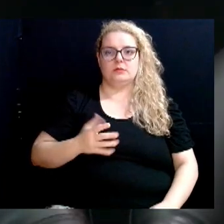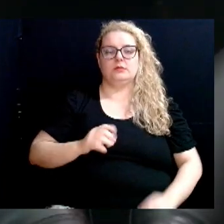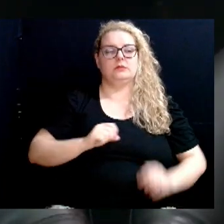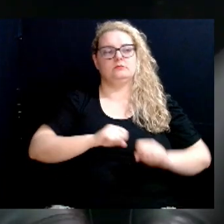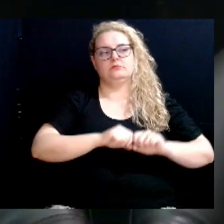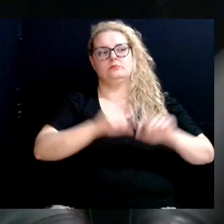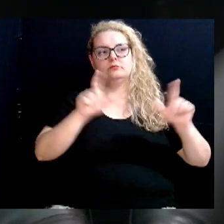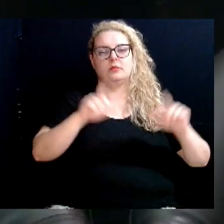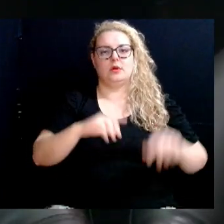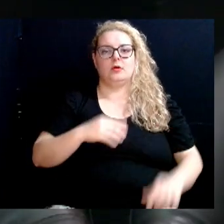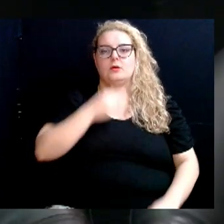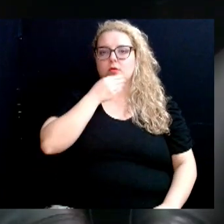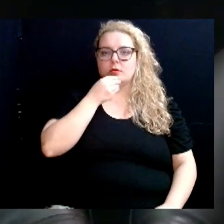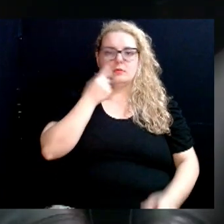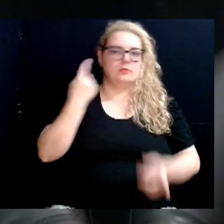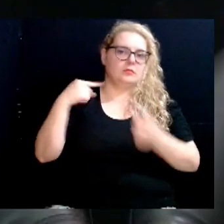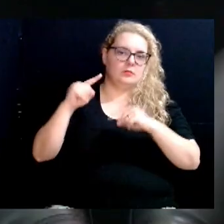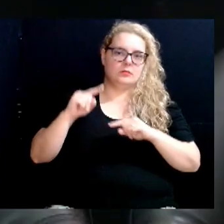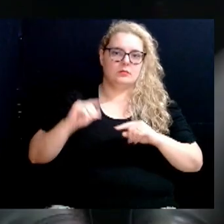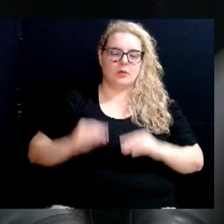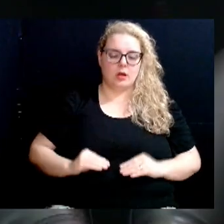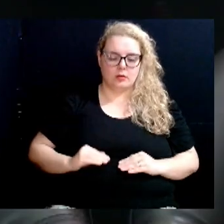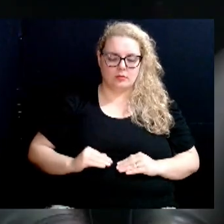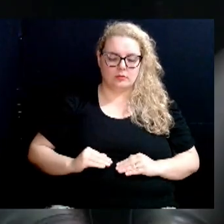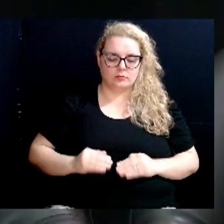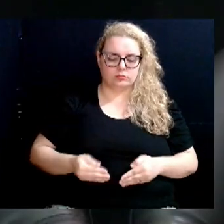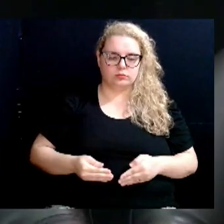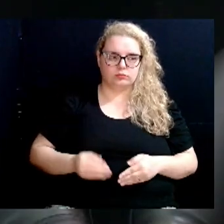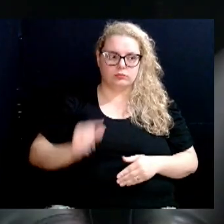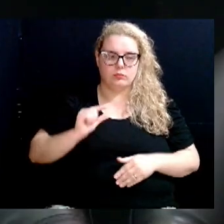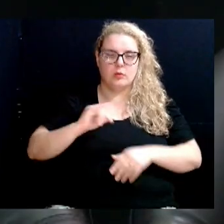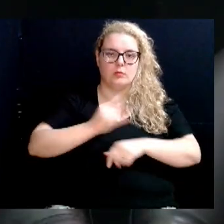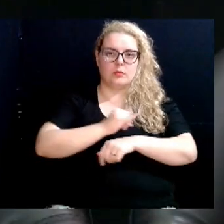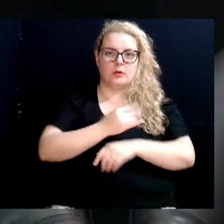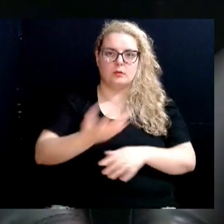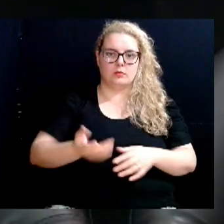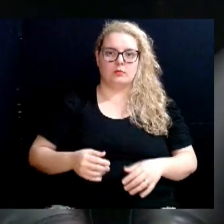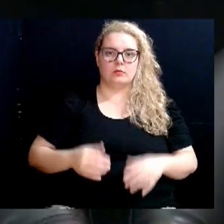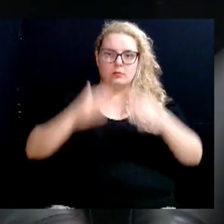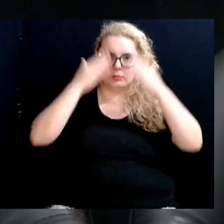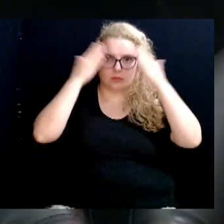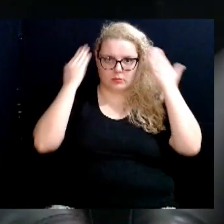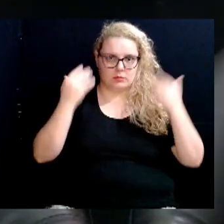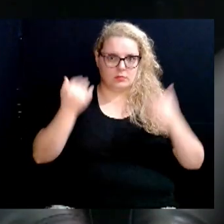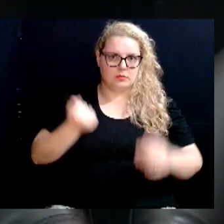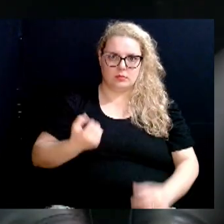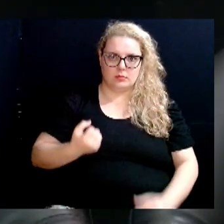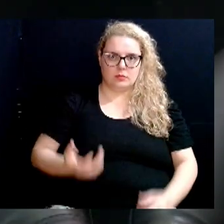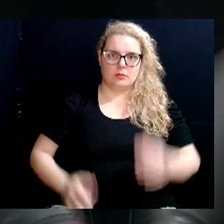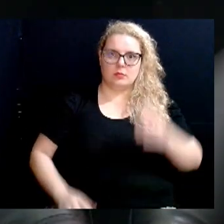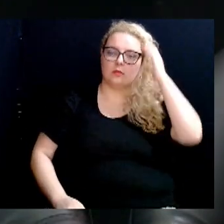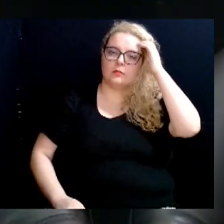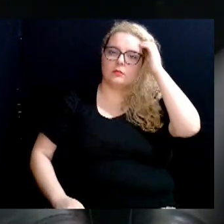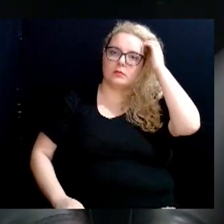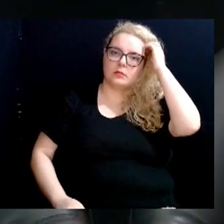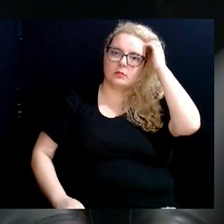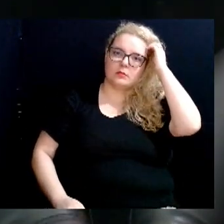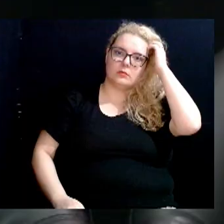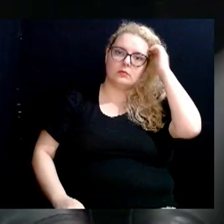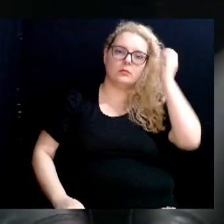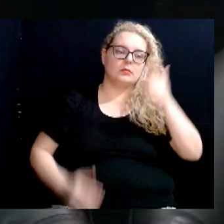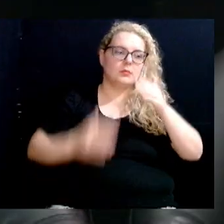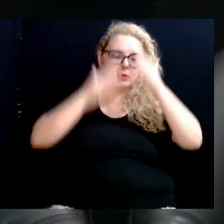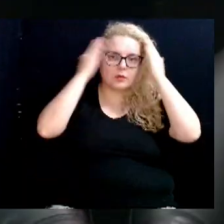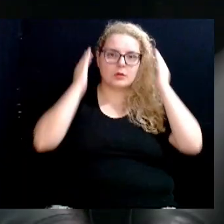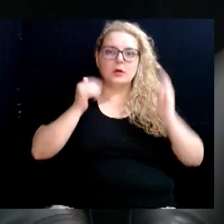já com aquela barriguinha, né, e tal, cabelo branco e careca, tá tudo certo. A única mulher que tava